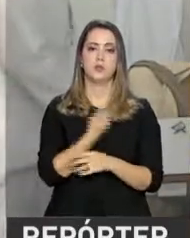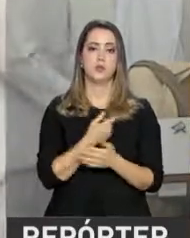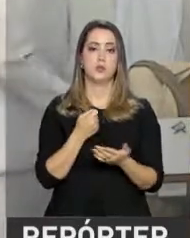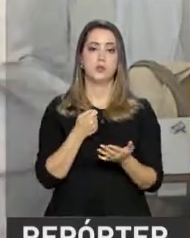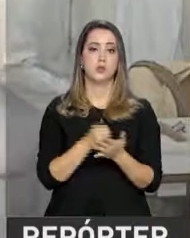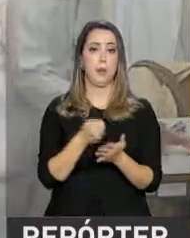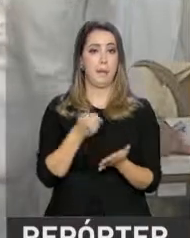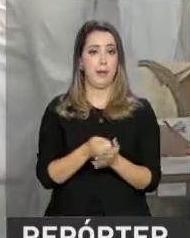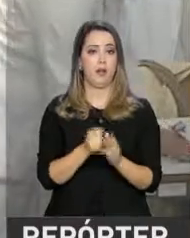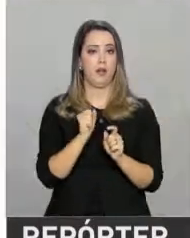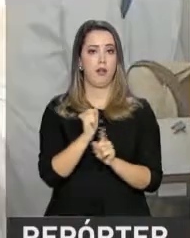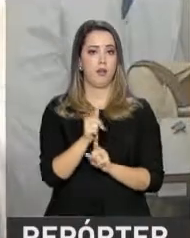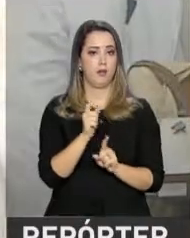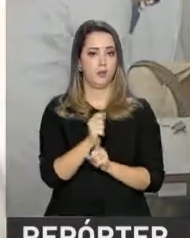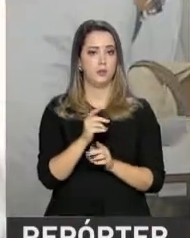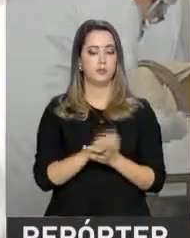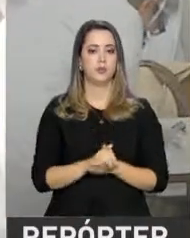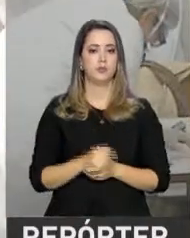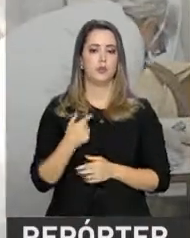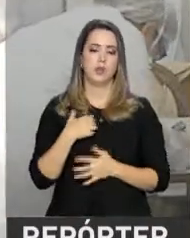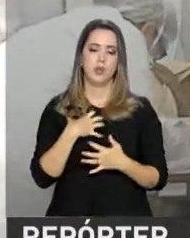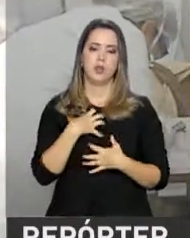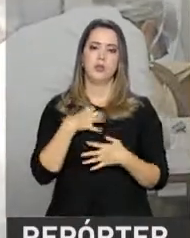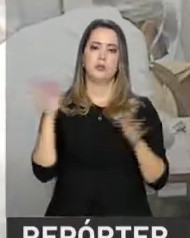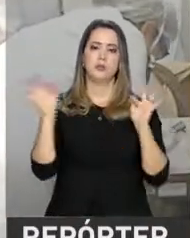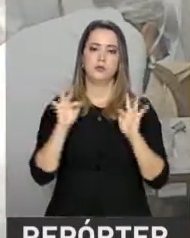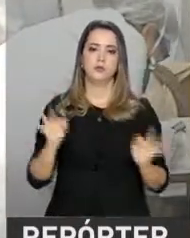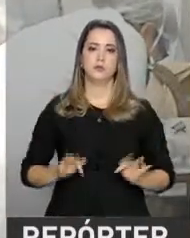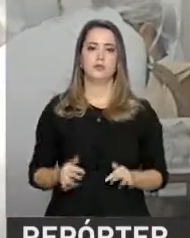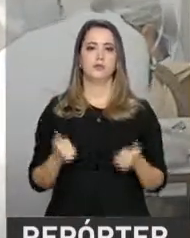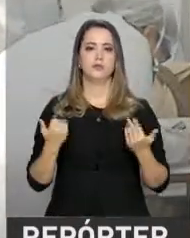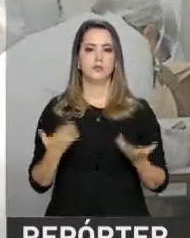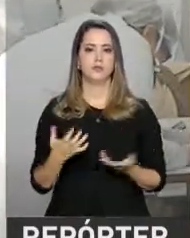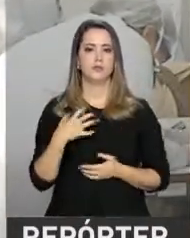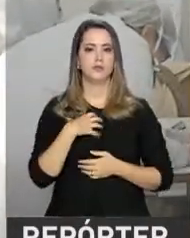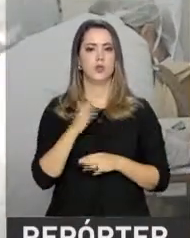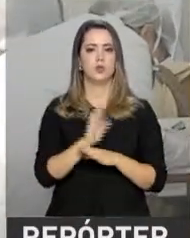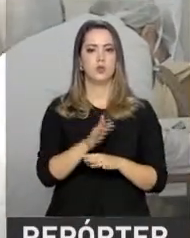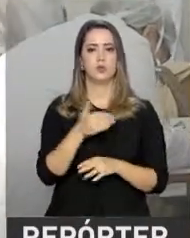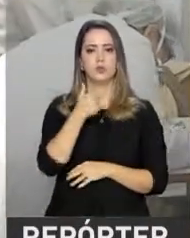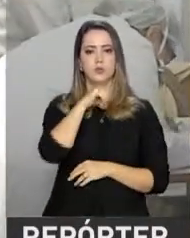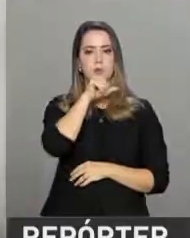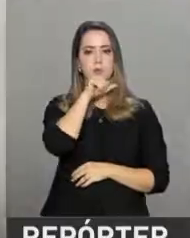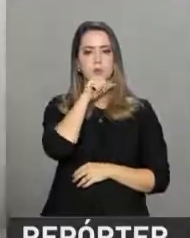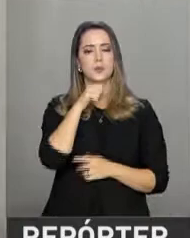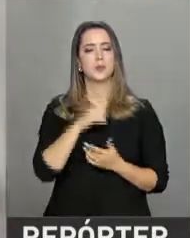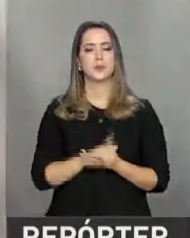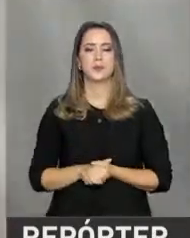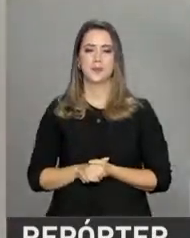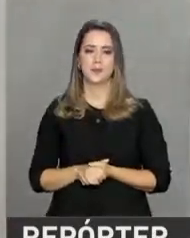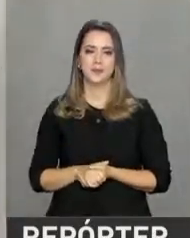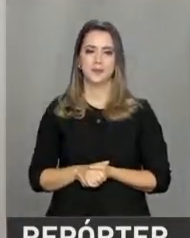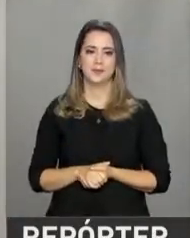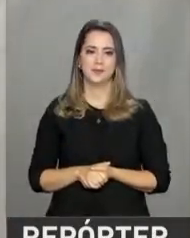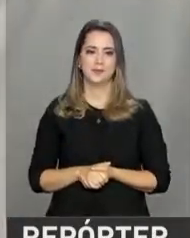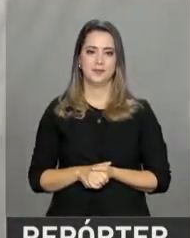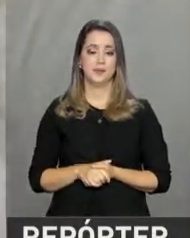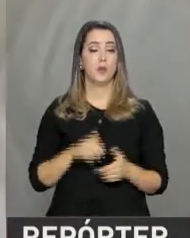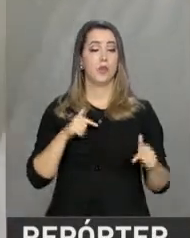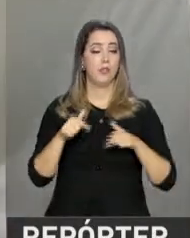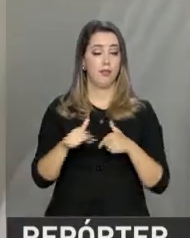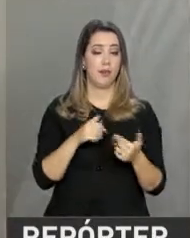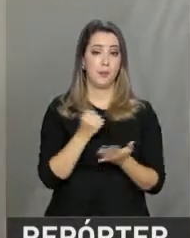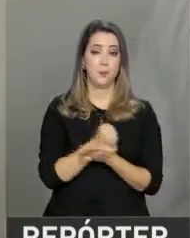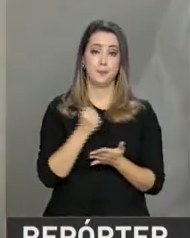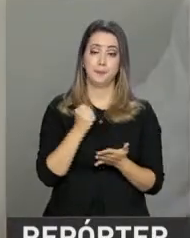vai pagar aluguel felicidade é tá feito ajudar minha mãe que ela merece a chance de ter um trabalho com carteira